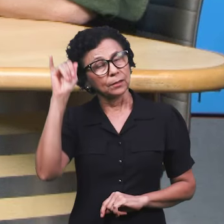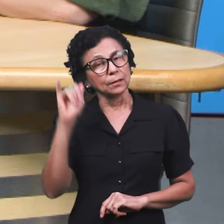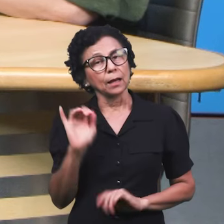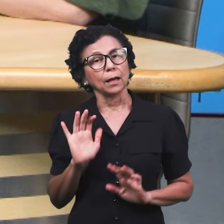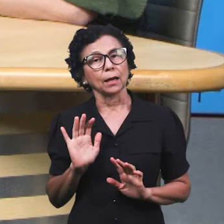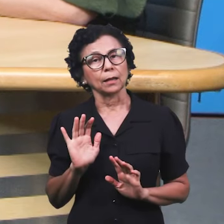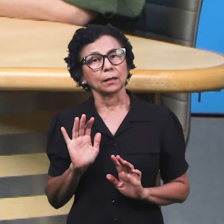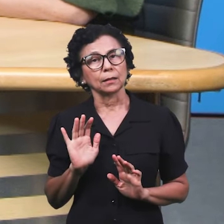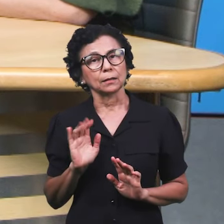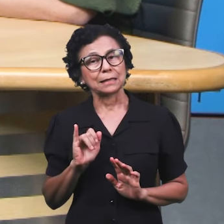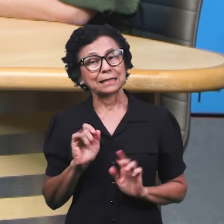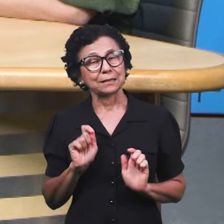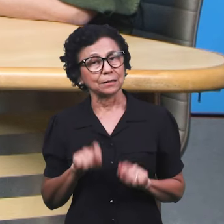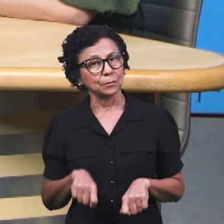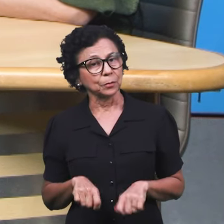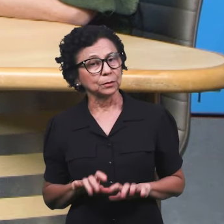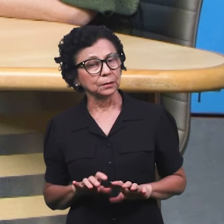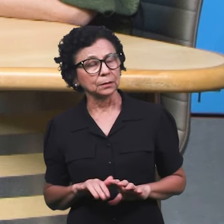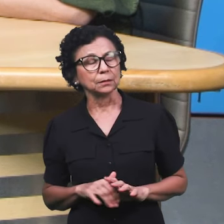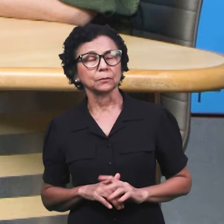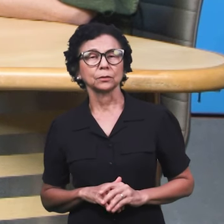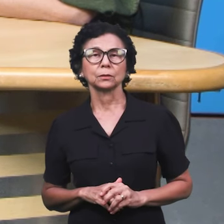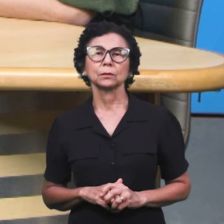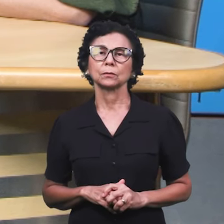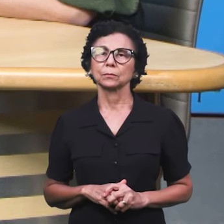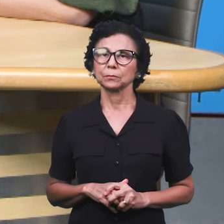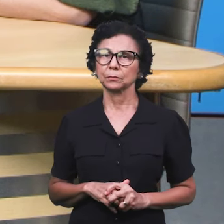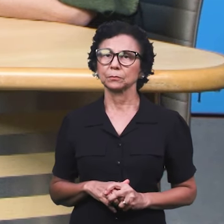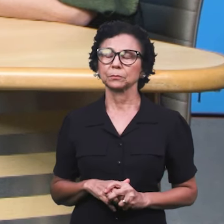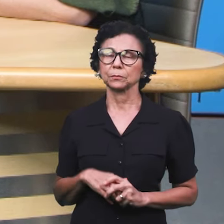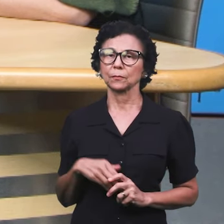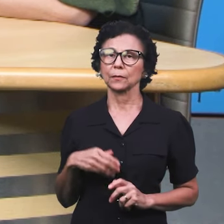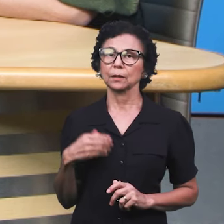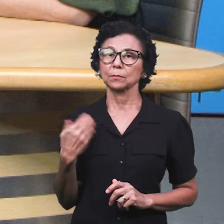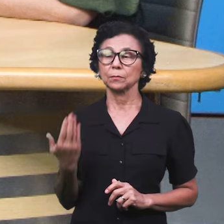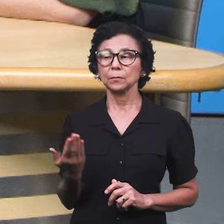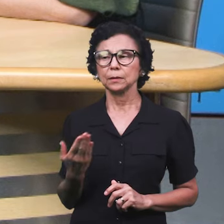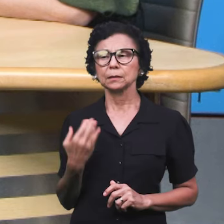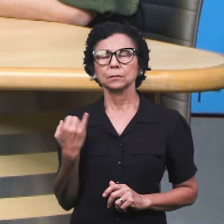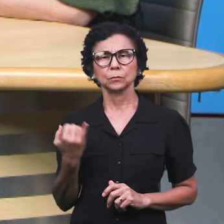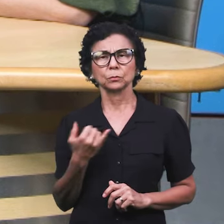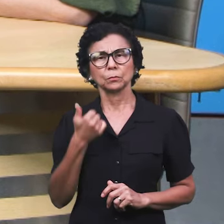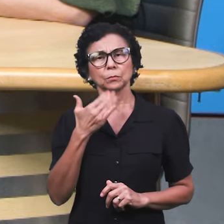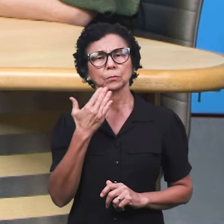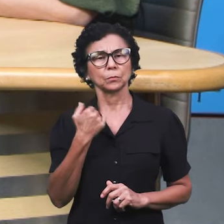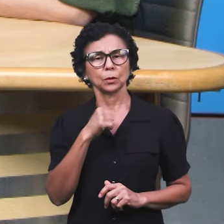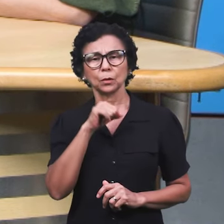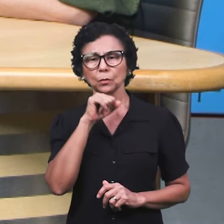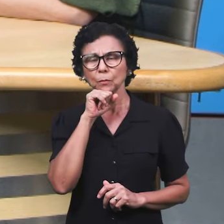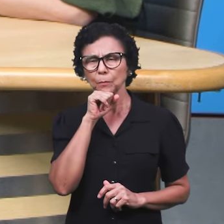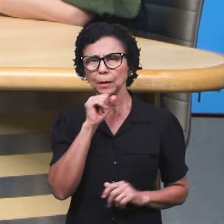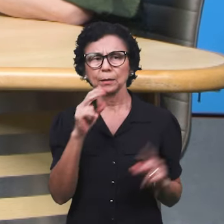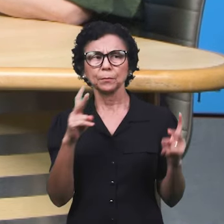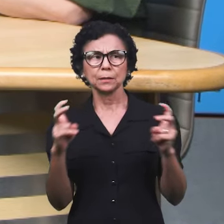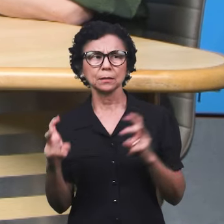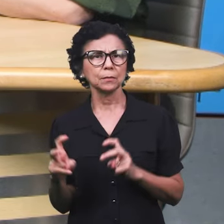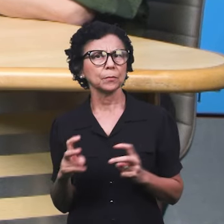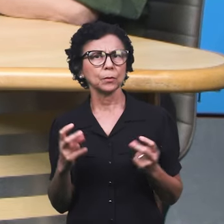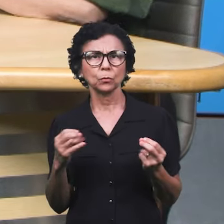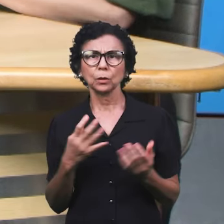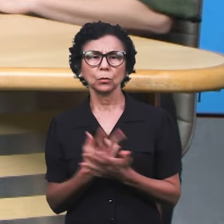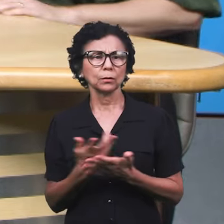têm que saber, é bom os pais conhecerem o que faz a criança entrar na crise e evitar muitas vezes,